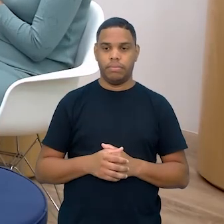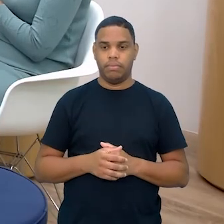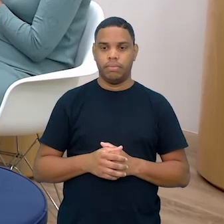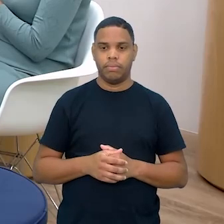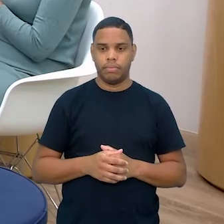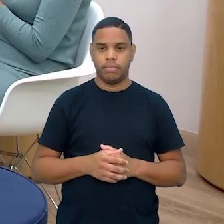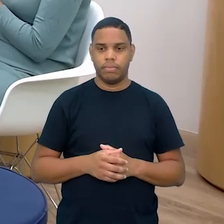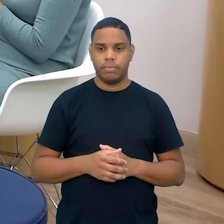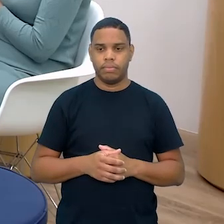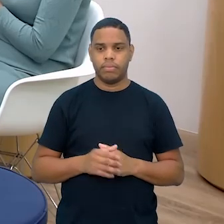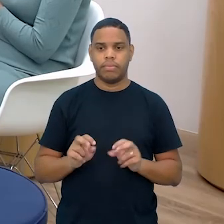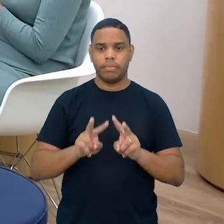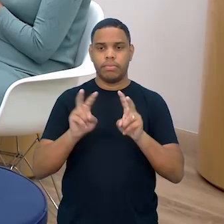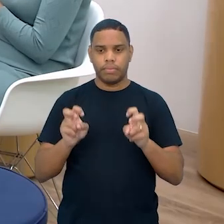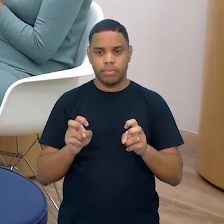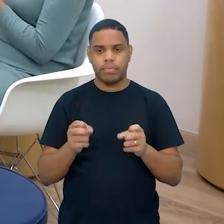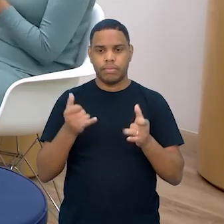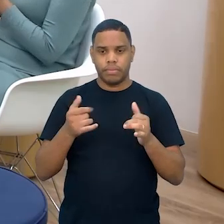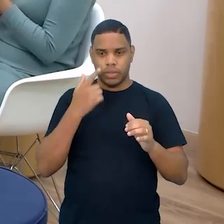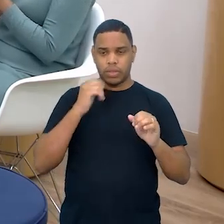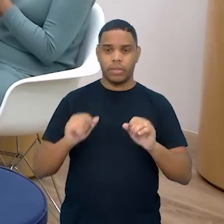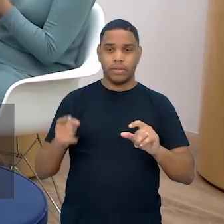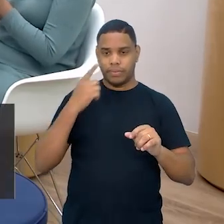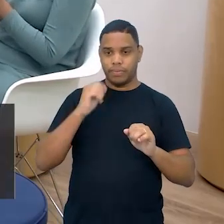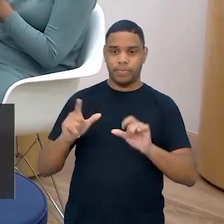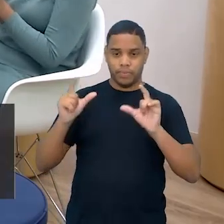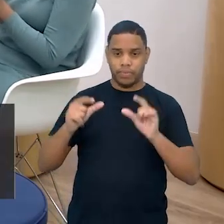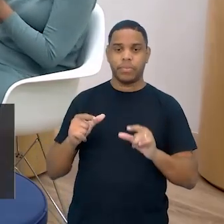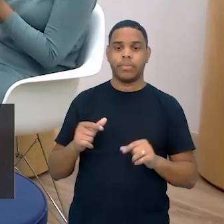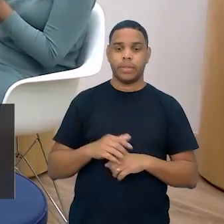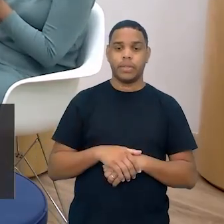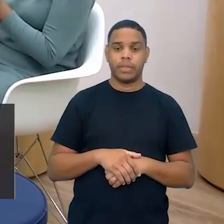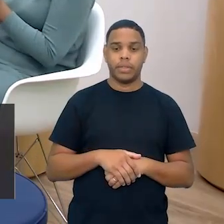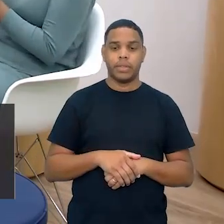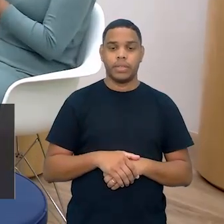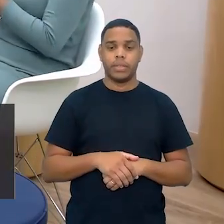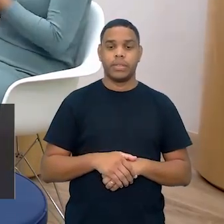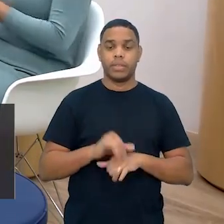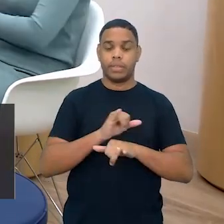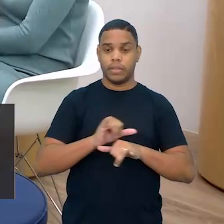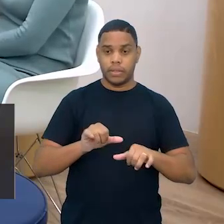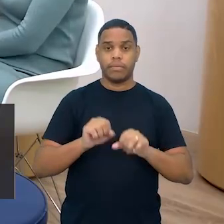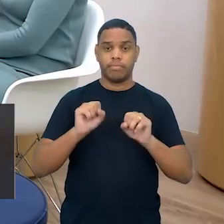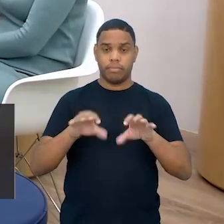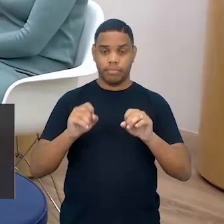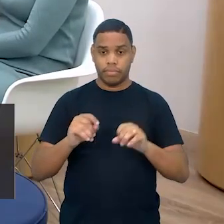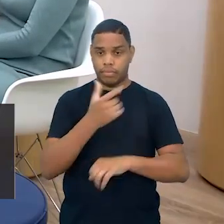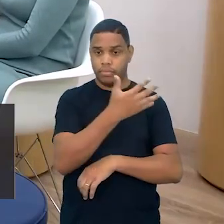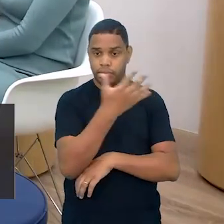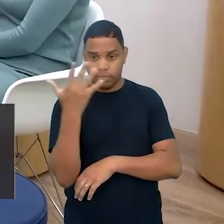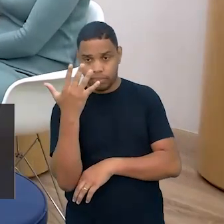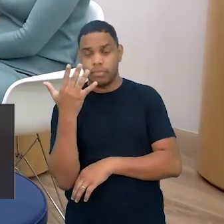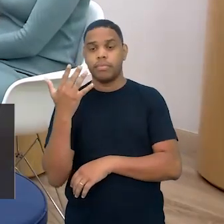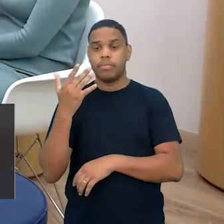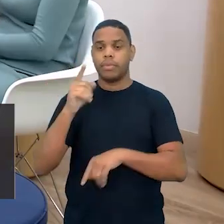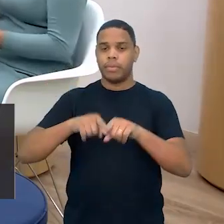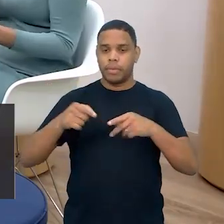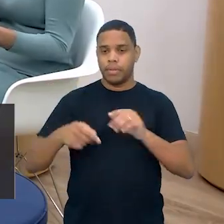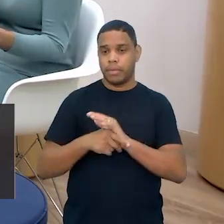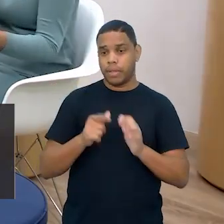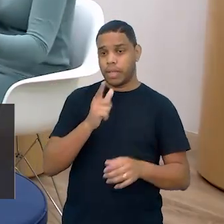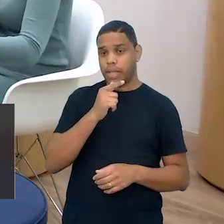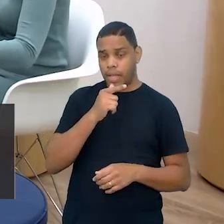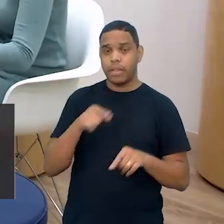colocar o tema, por gentileza. O tema é Programa de Alfabetização Ambiental e Recursos Hídricos e Cultura